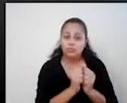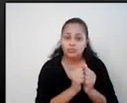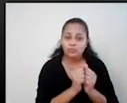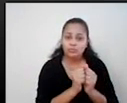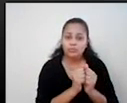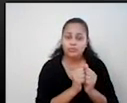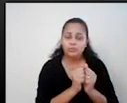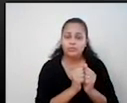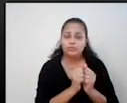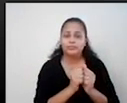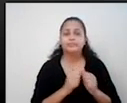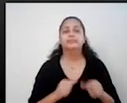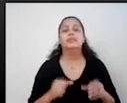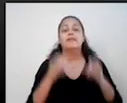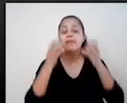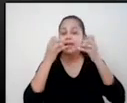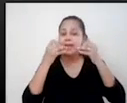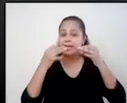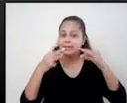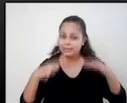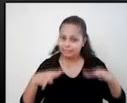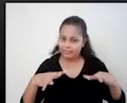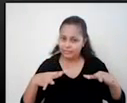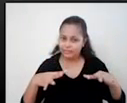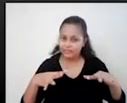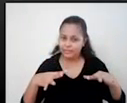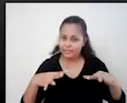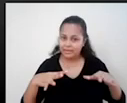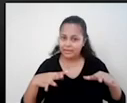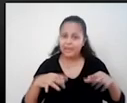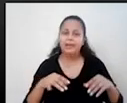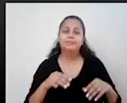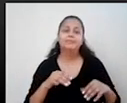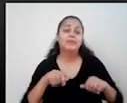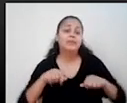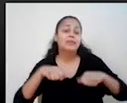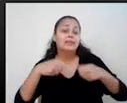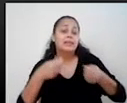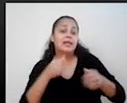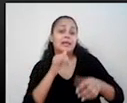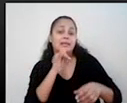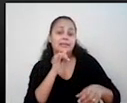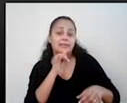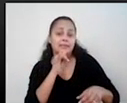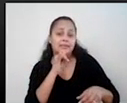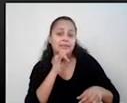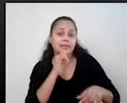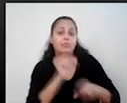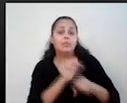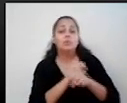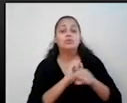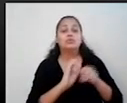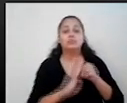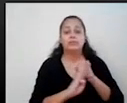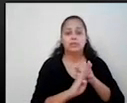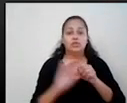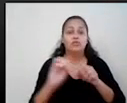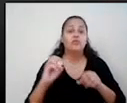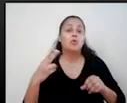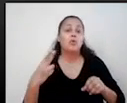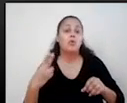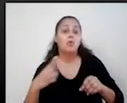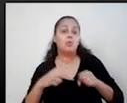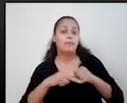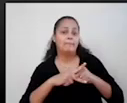Então, observem que ele vai explicar, exemplificar, contar como é um substantivo ou